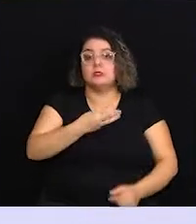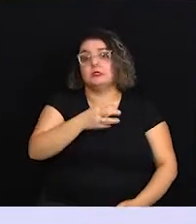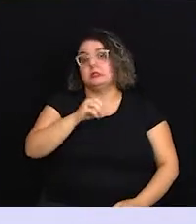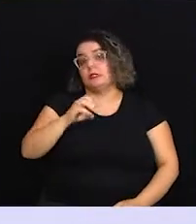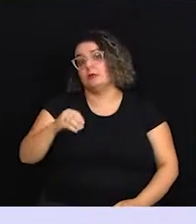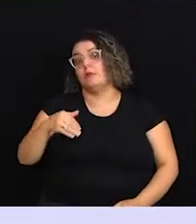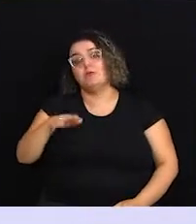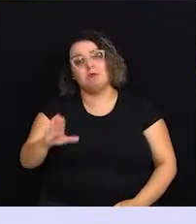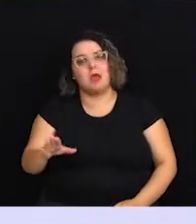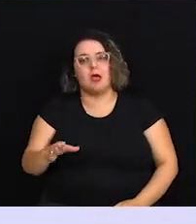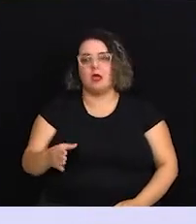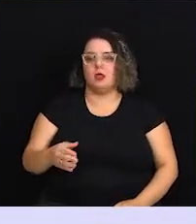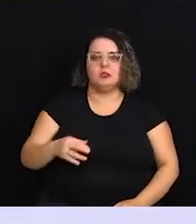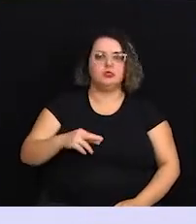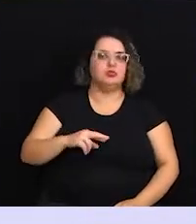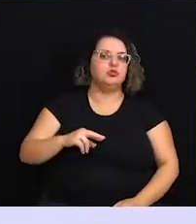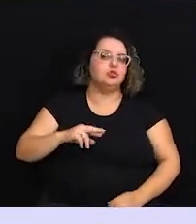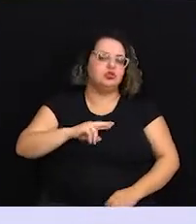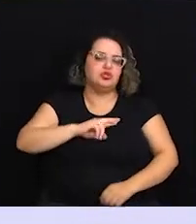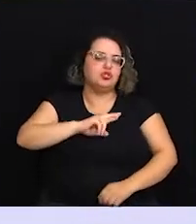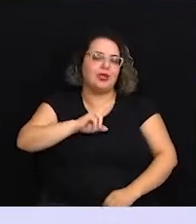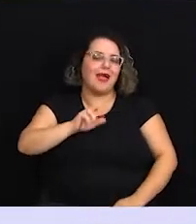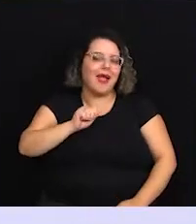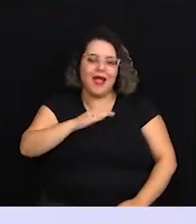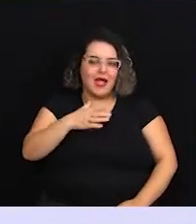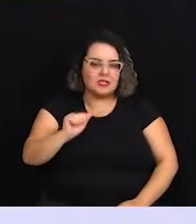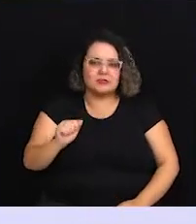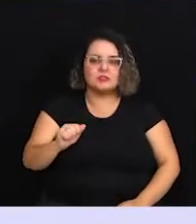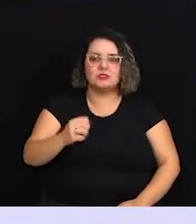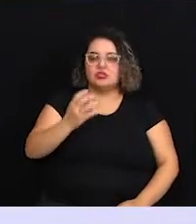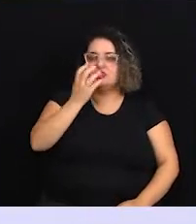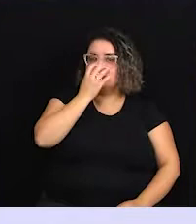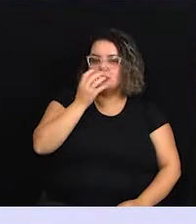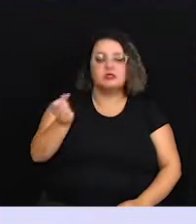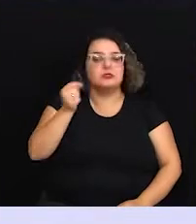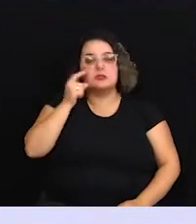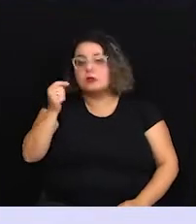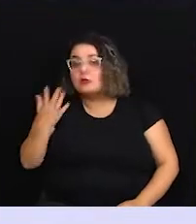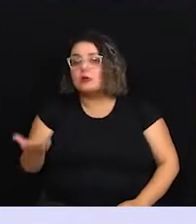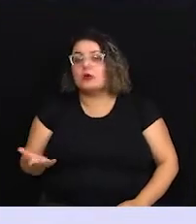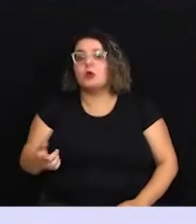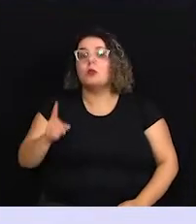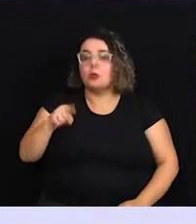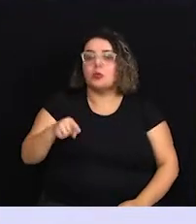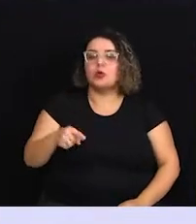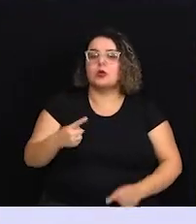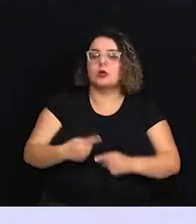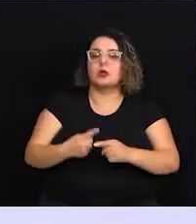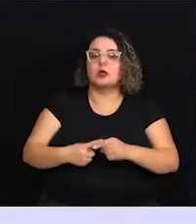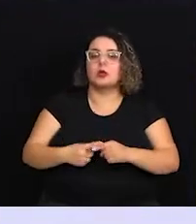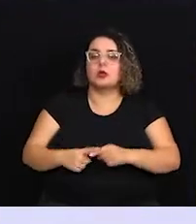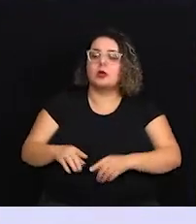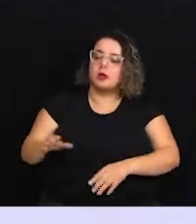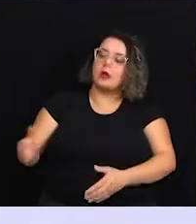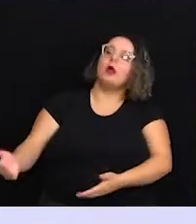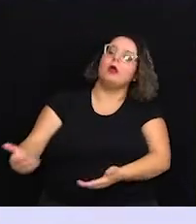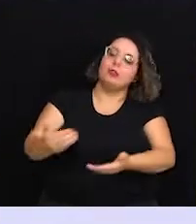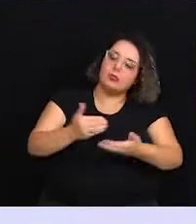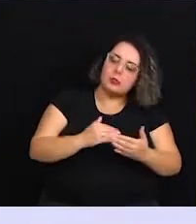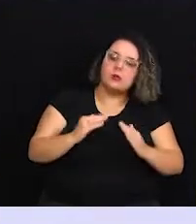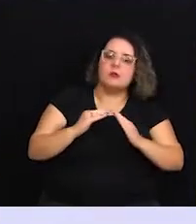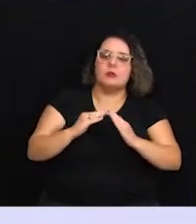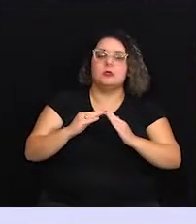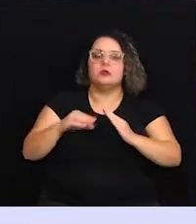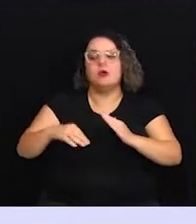mais de 300 raças de cães que a gente tem, mais de 30 raças de gatos, só existem por conta da domesticação. Então, de alguma forma,